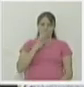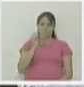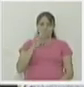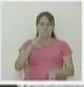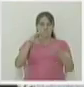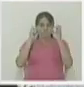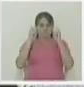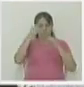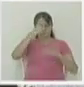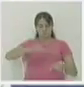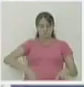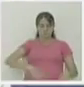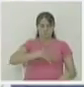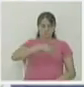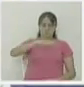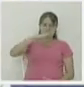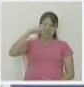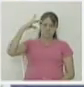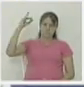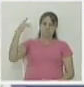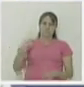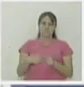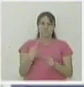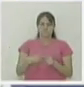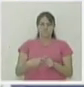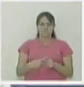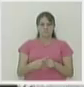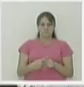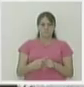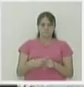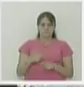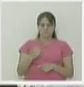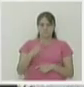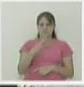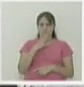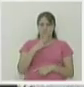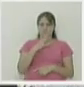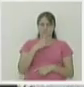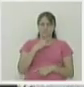assim como filhos de Deus, é porque não conheceu o Pai.